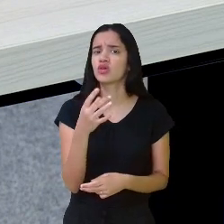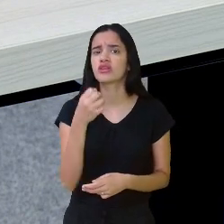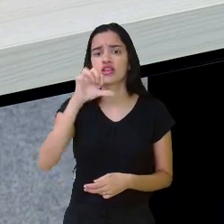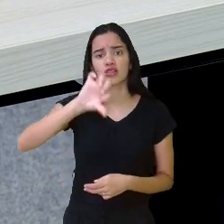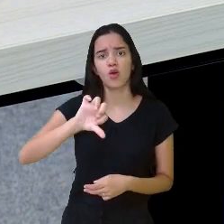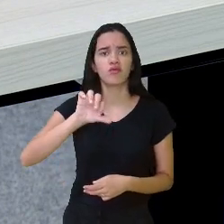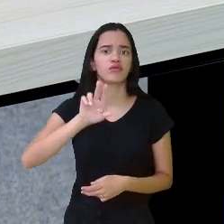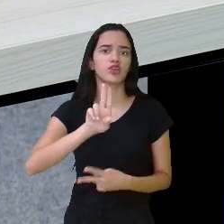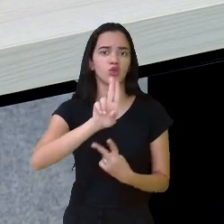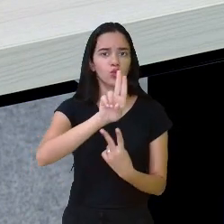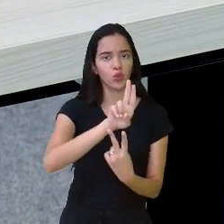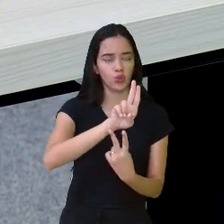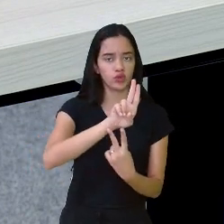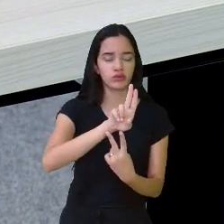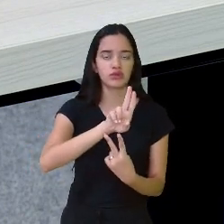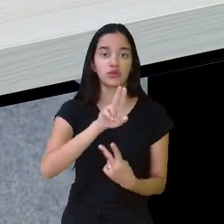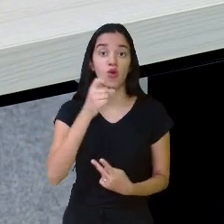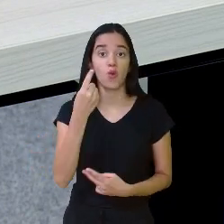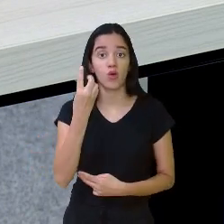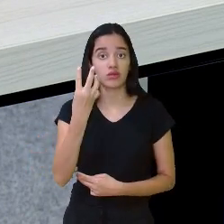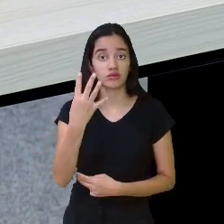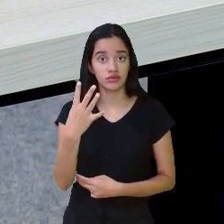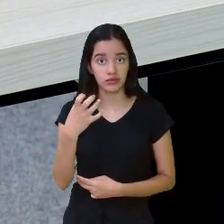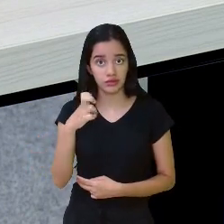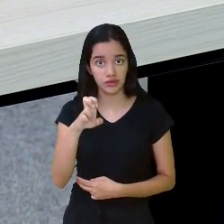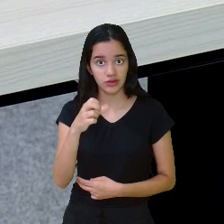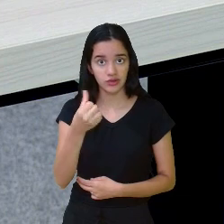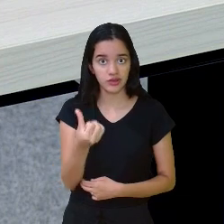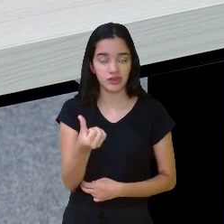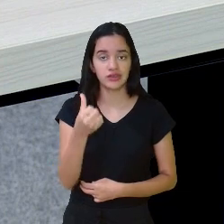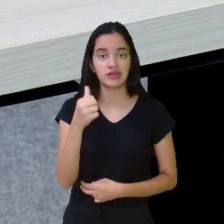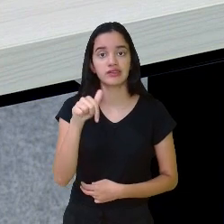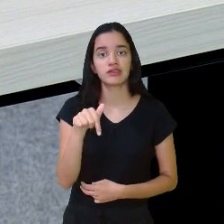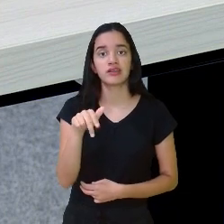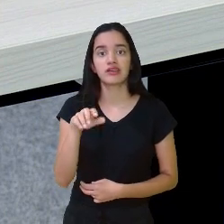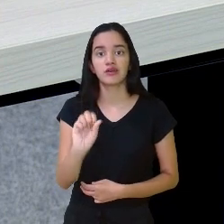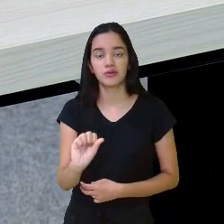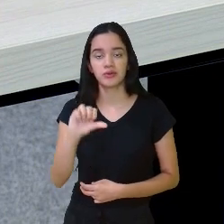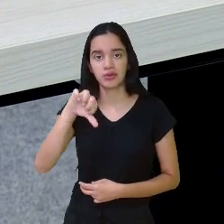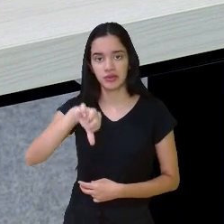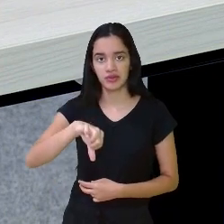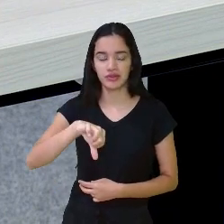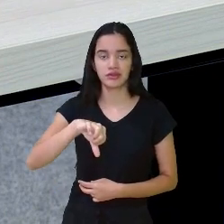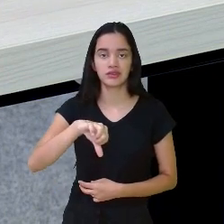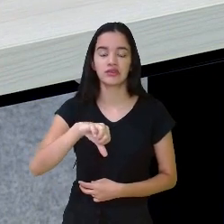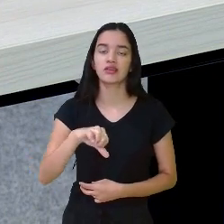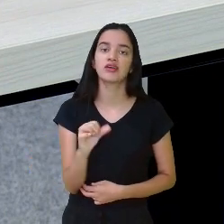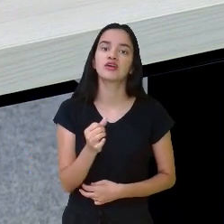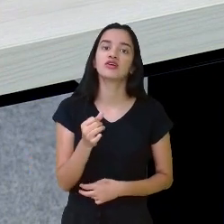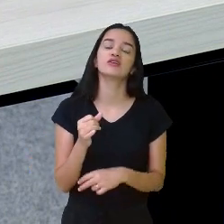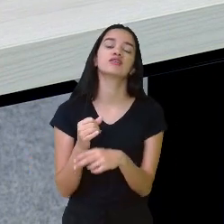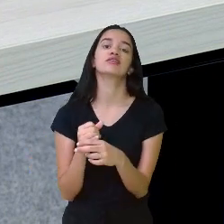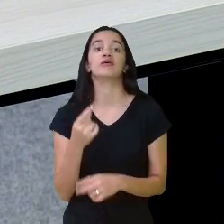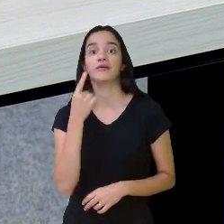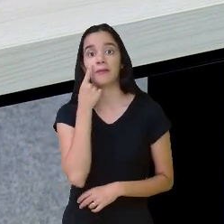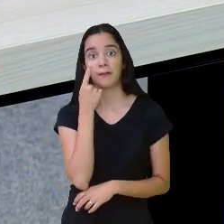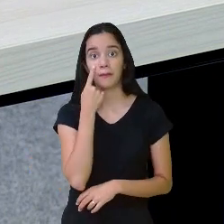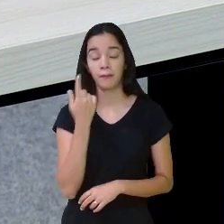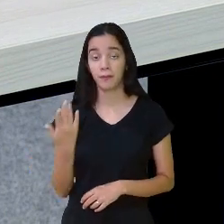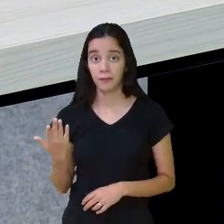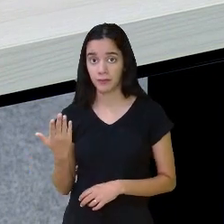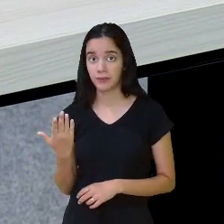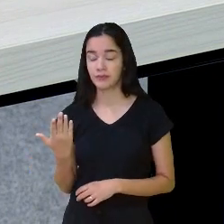9 unidades. 1, 2, 3, 4, 5, 6, 7, 8, 9. Só sobrou uma,